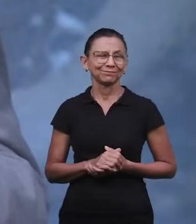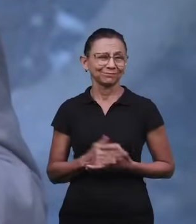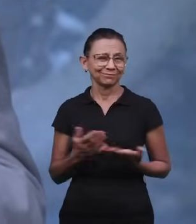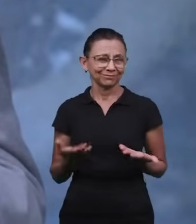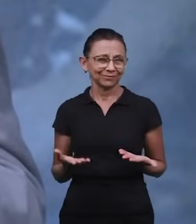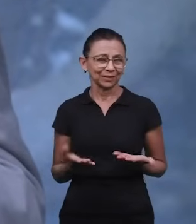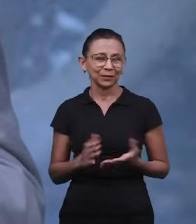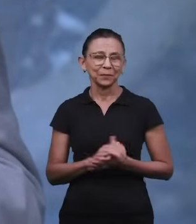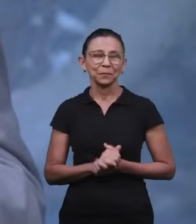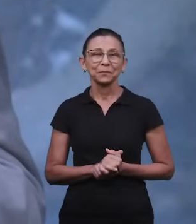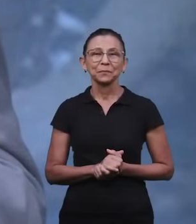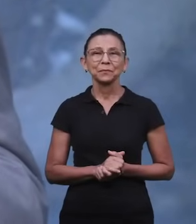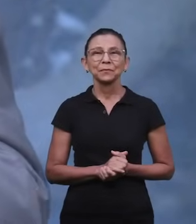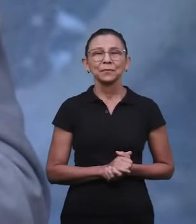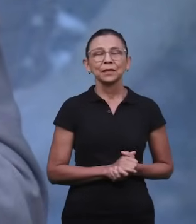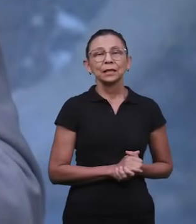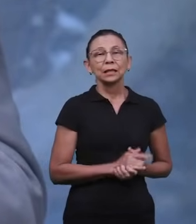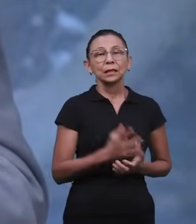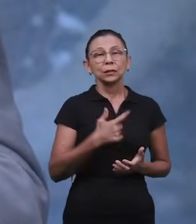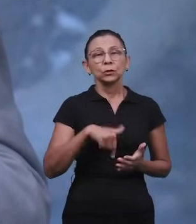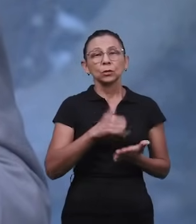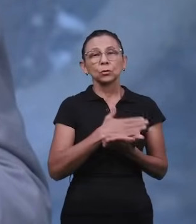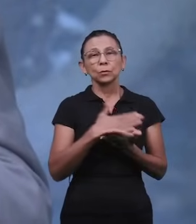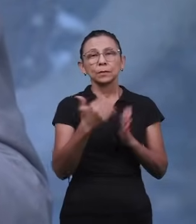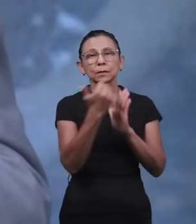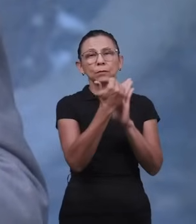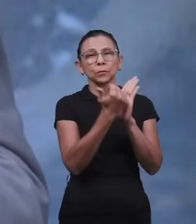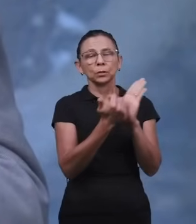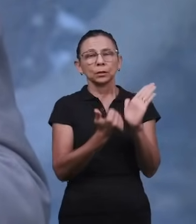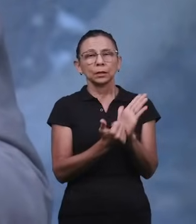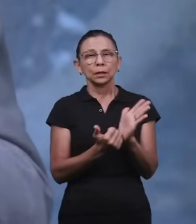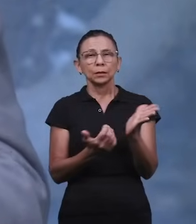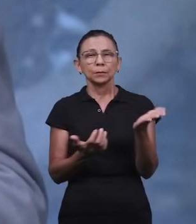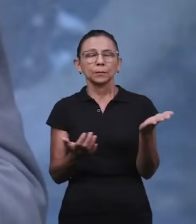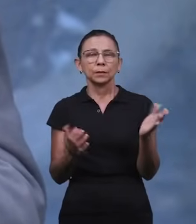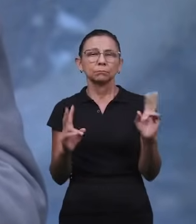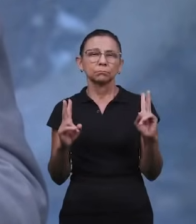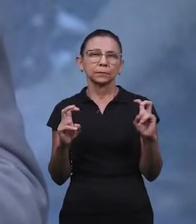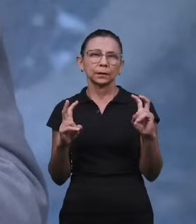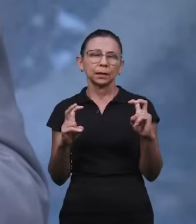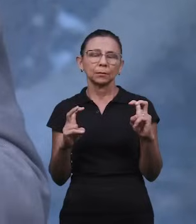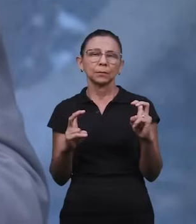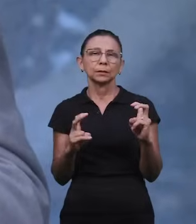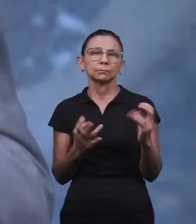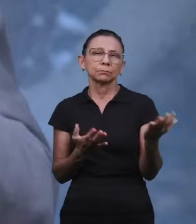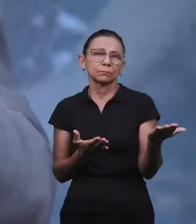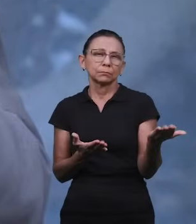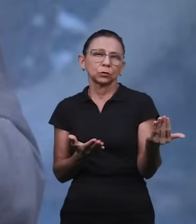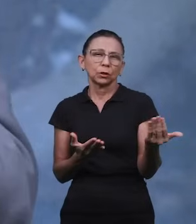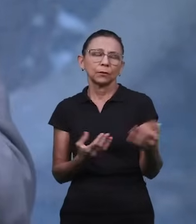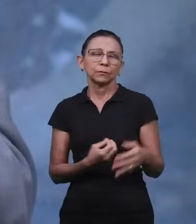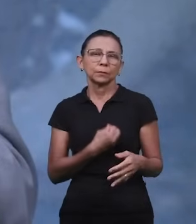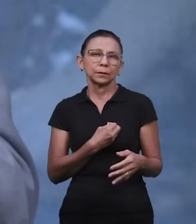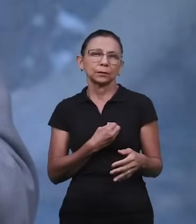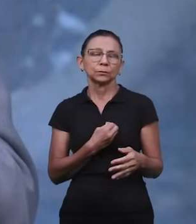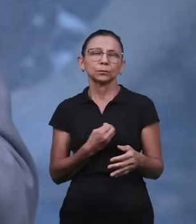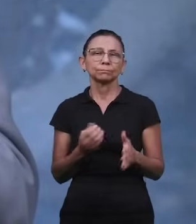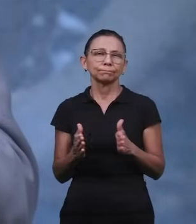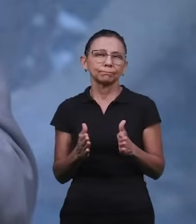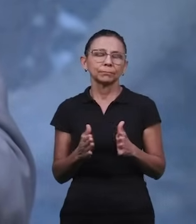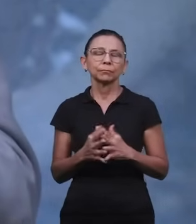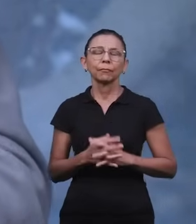começando agora mais uma edição do programa Os Dias da Minha Mocidade, um programa feito pela Igreja Cristã Maranata, dirigido ao público